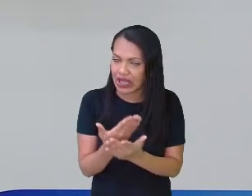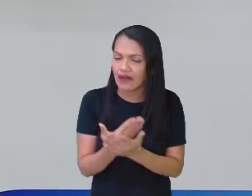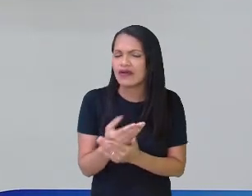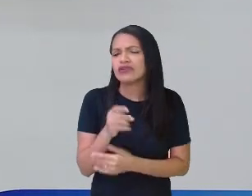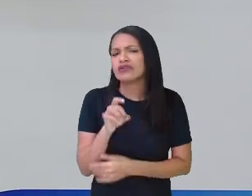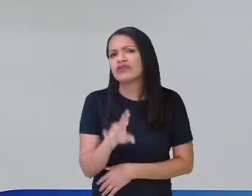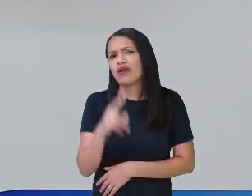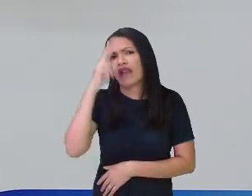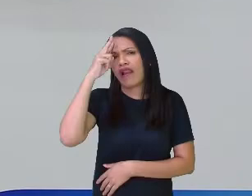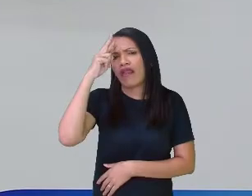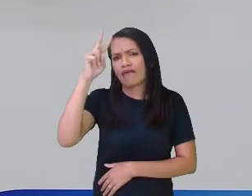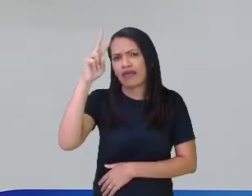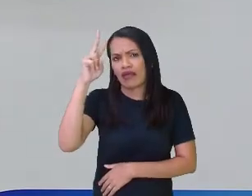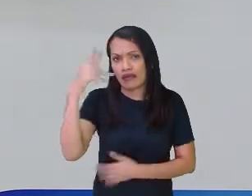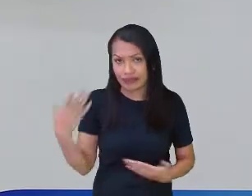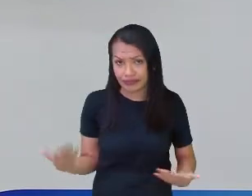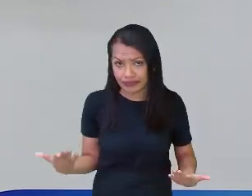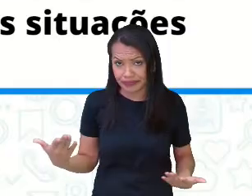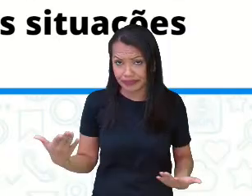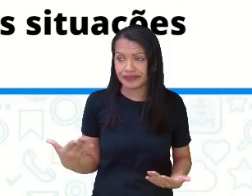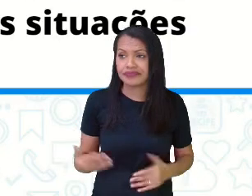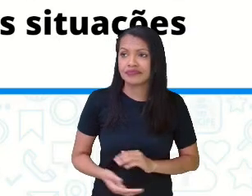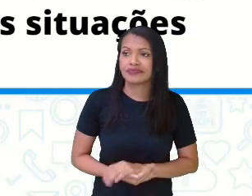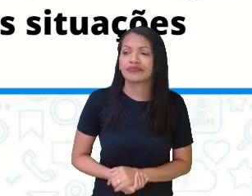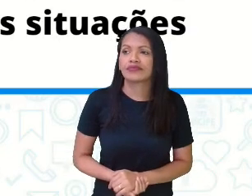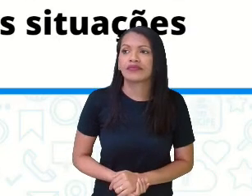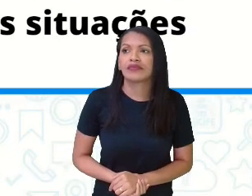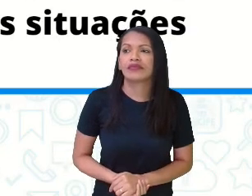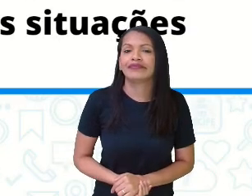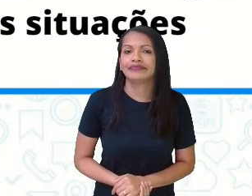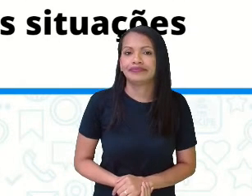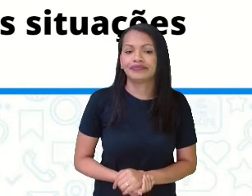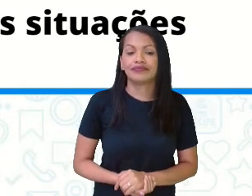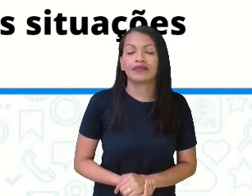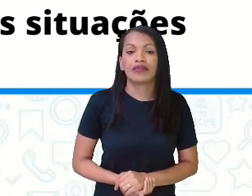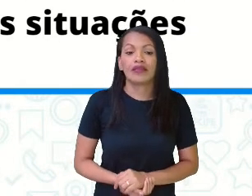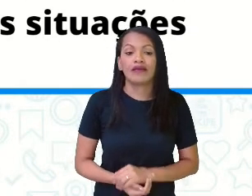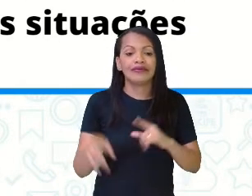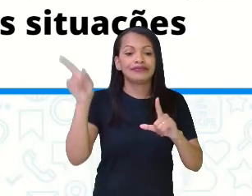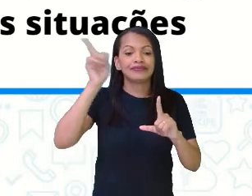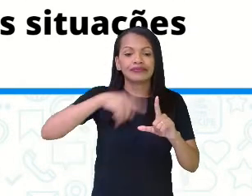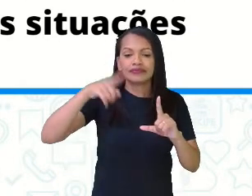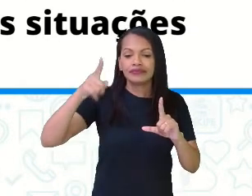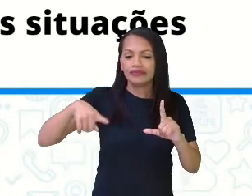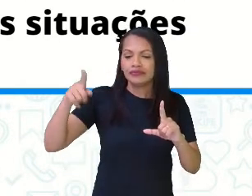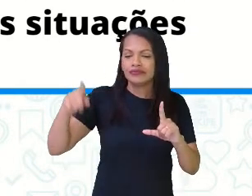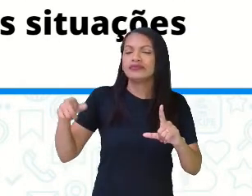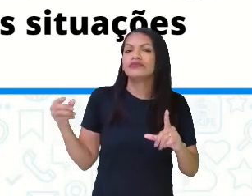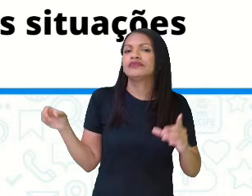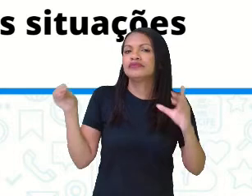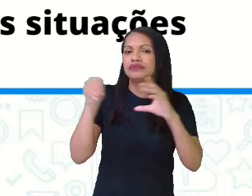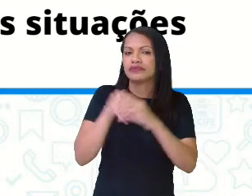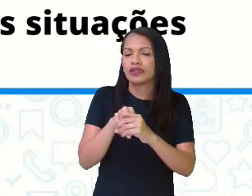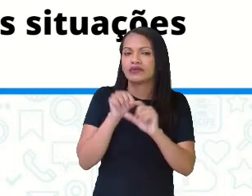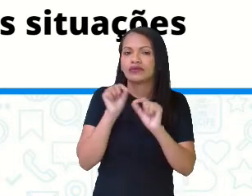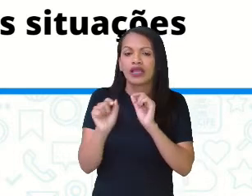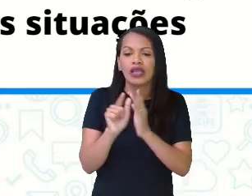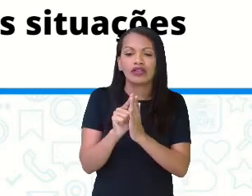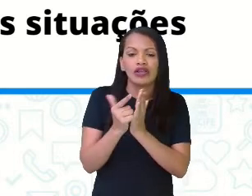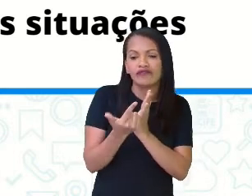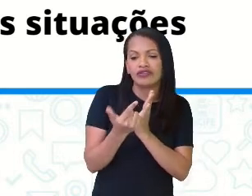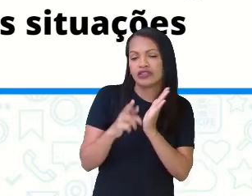retomada básica e já vou para os exercícios. Os gráficos estão presentes em jornais, revistas,